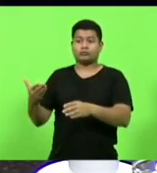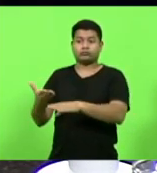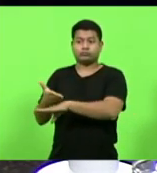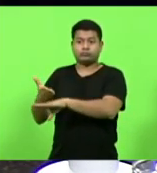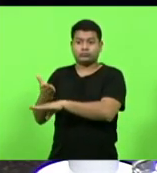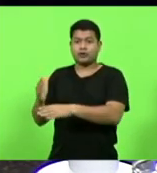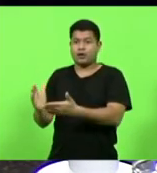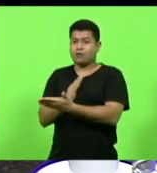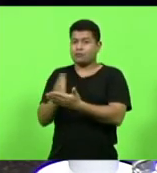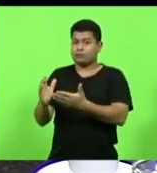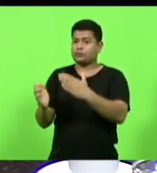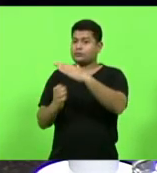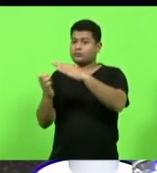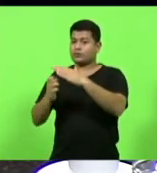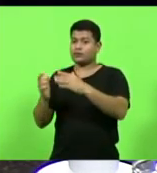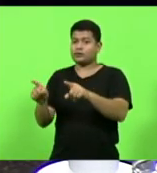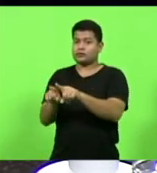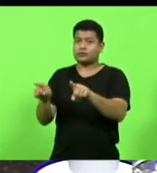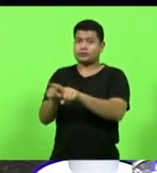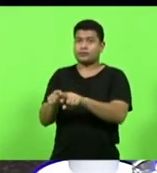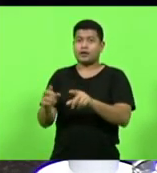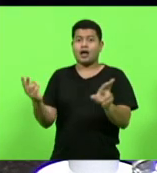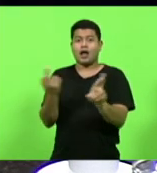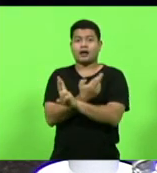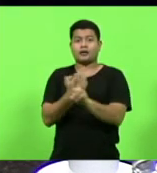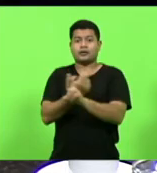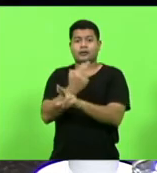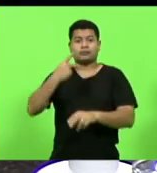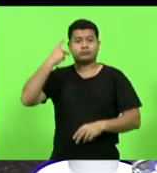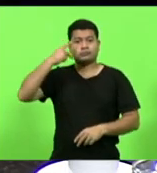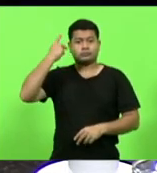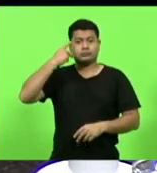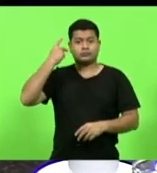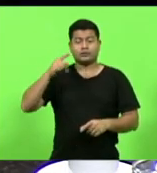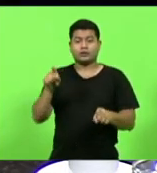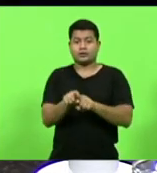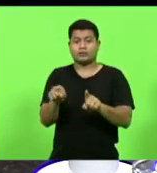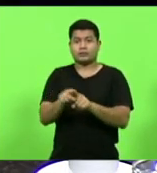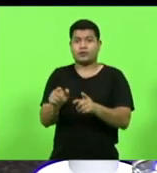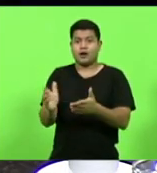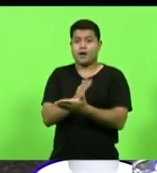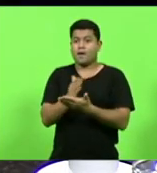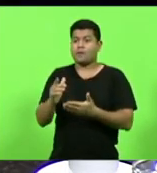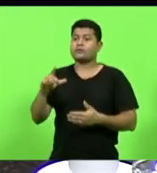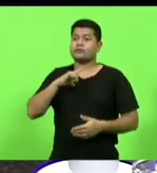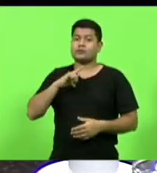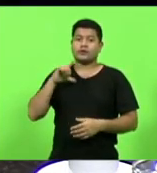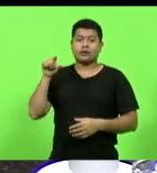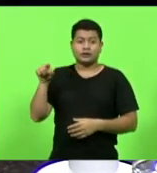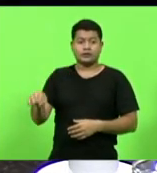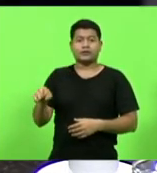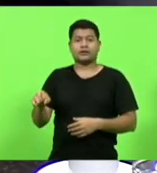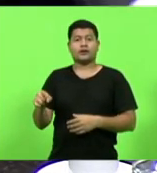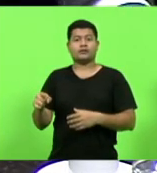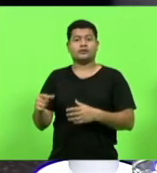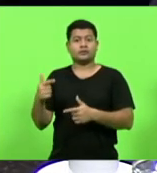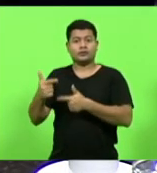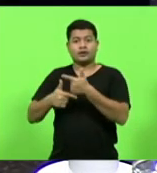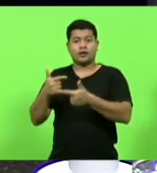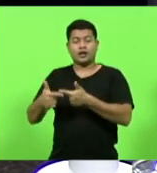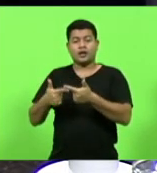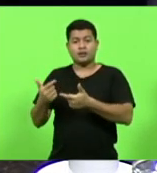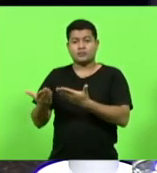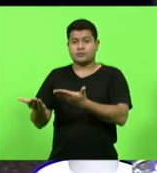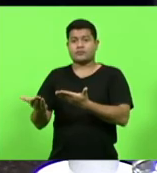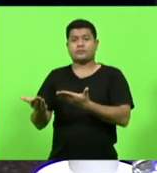a situação de cargos de relacionamento político, também com alguns de seus sócios integrantes, conforme já foi